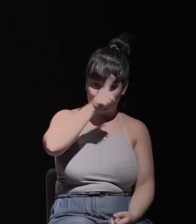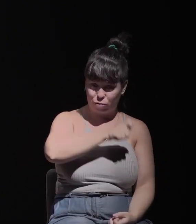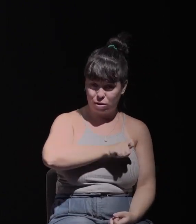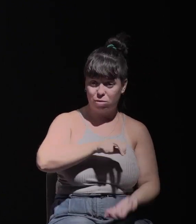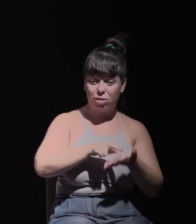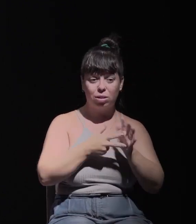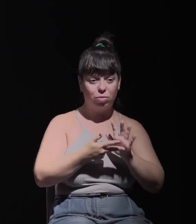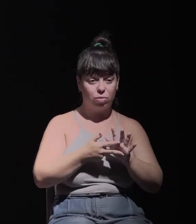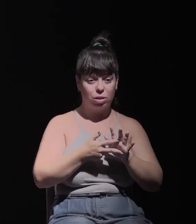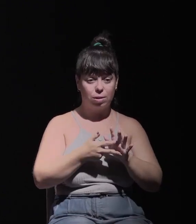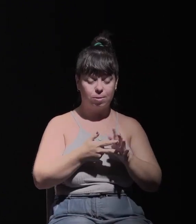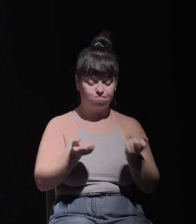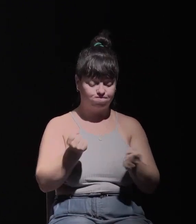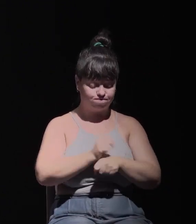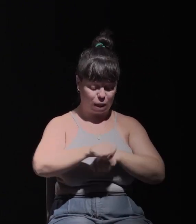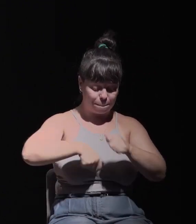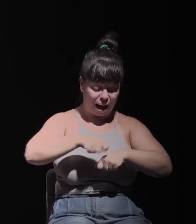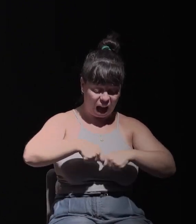fazer alguma coisa.